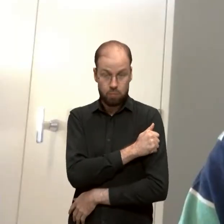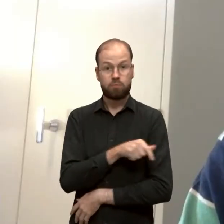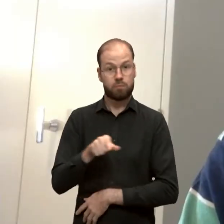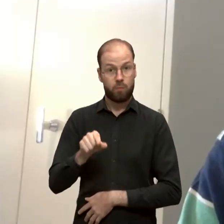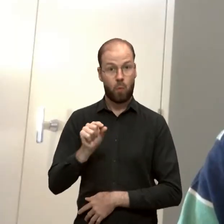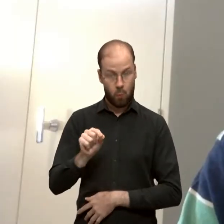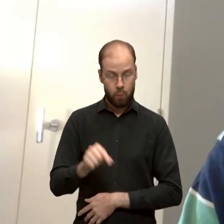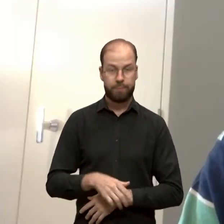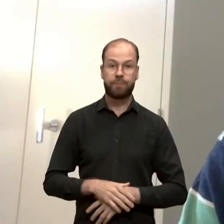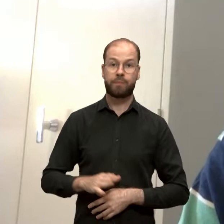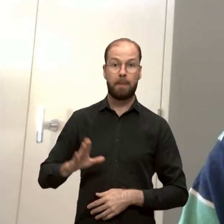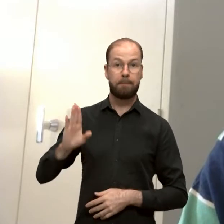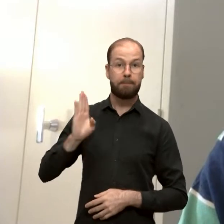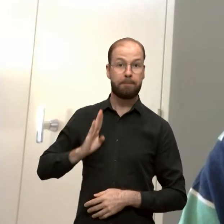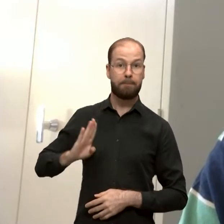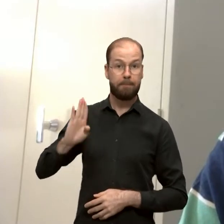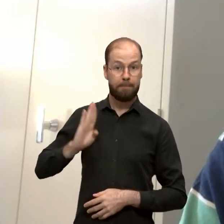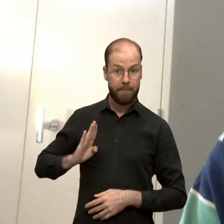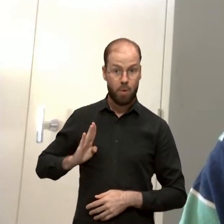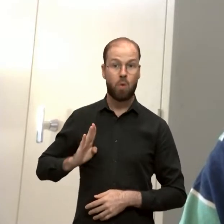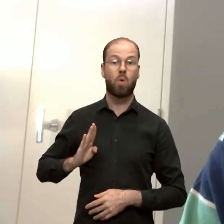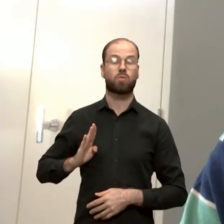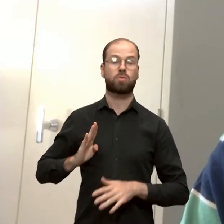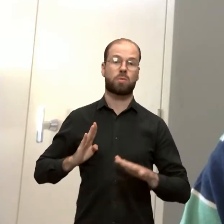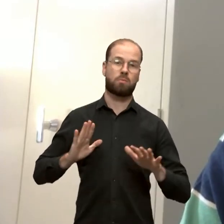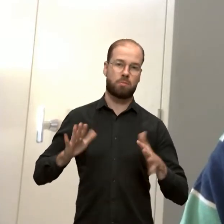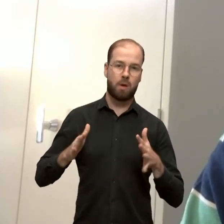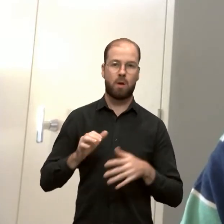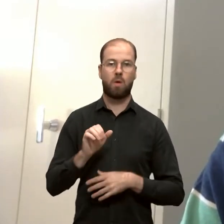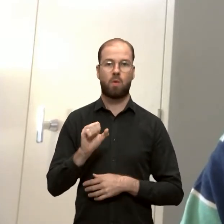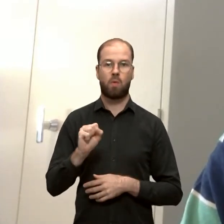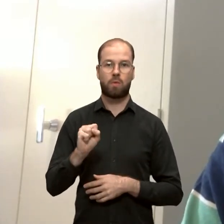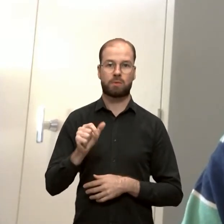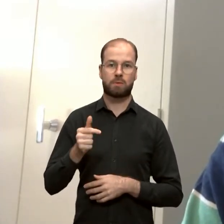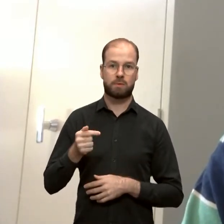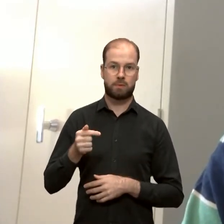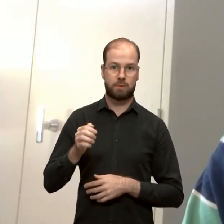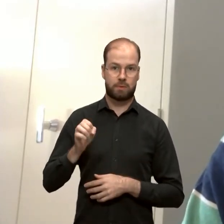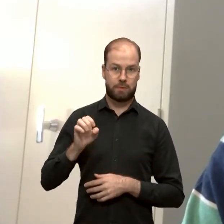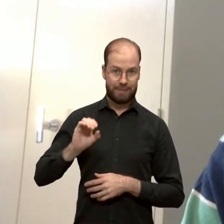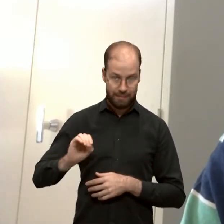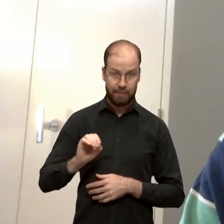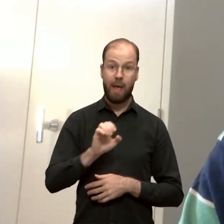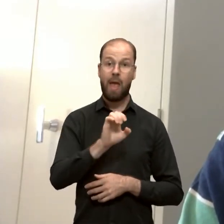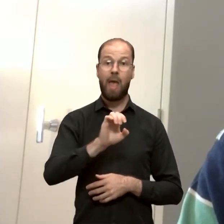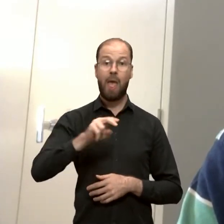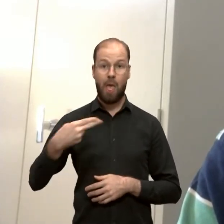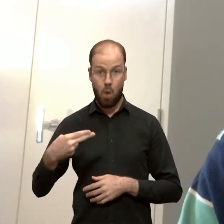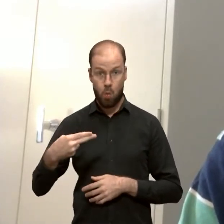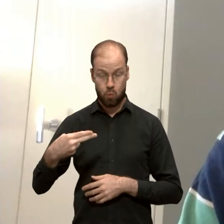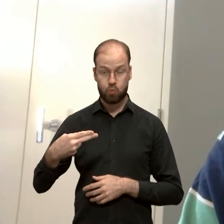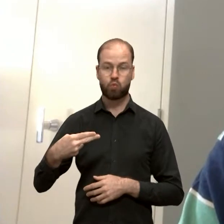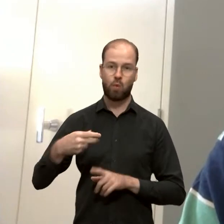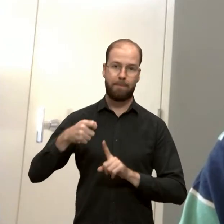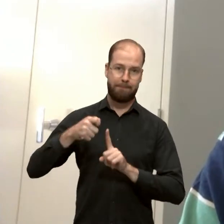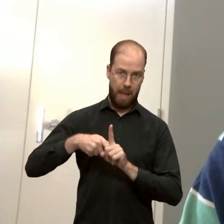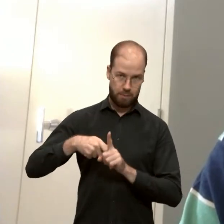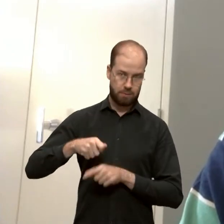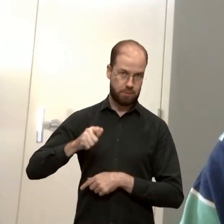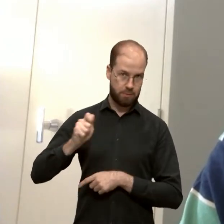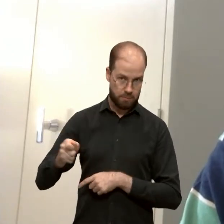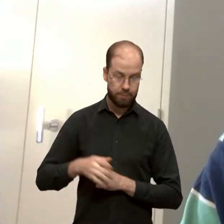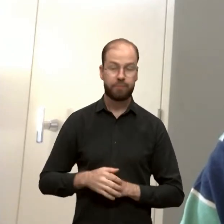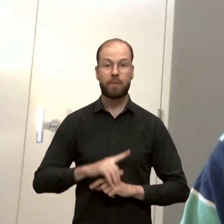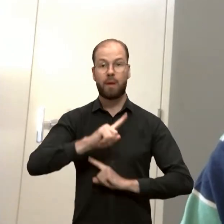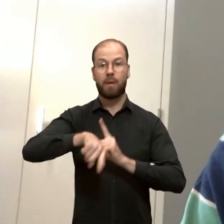bolsa de cerca de 870 euros mensais, mais um seguro, um